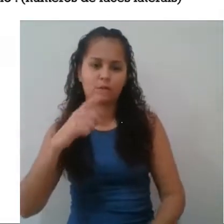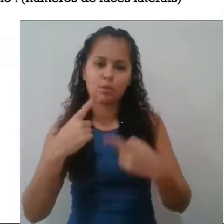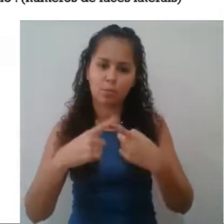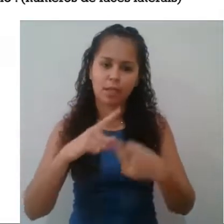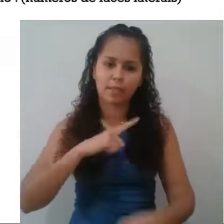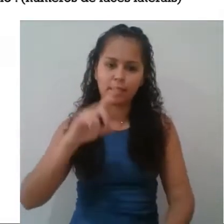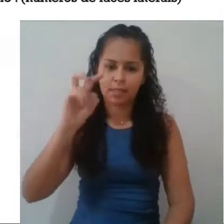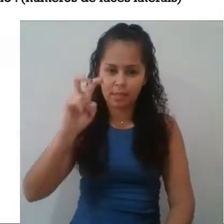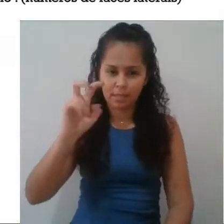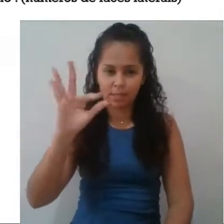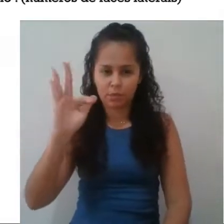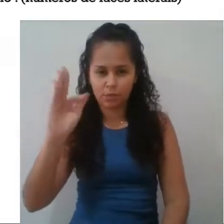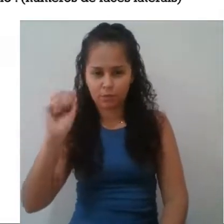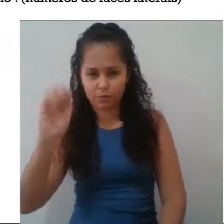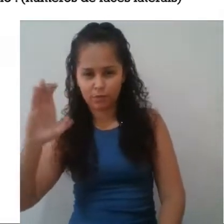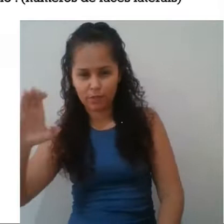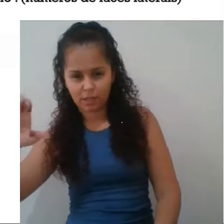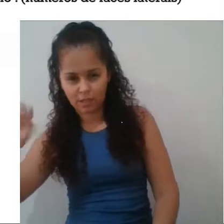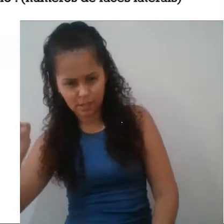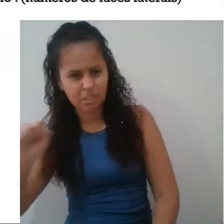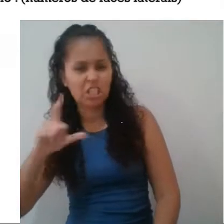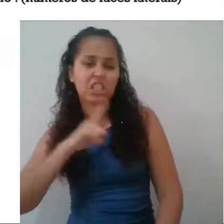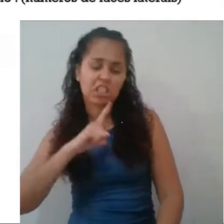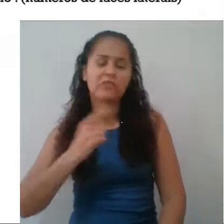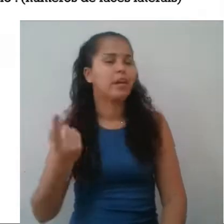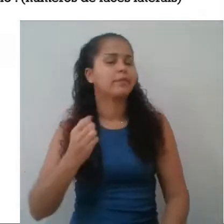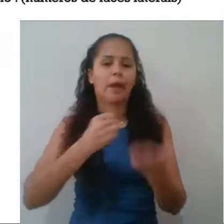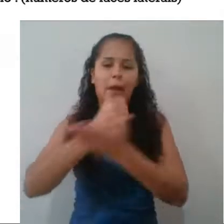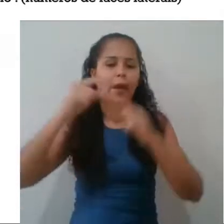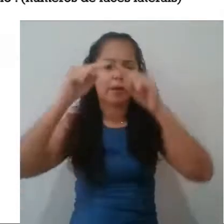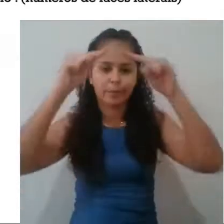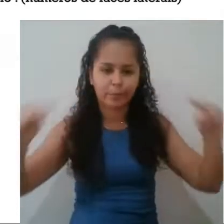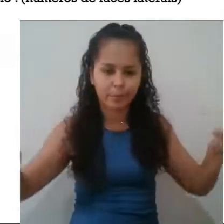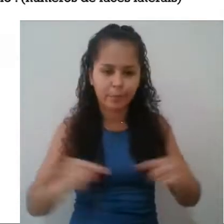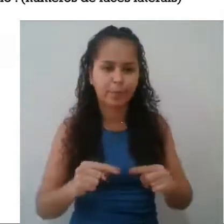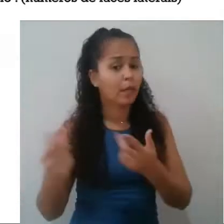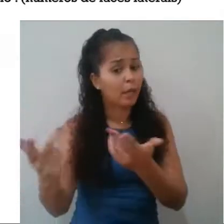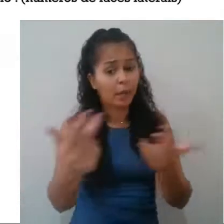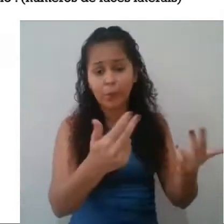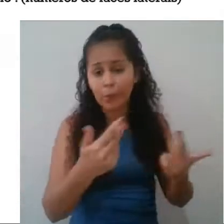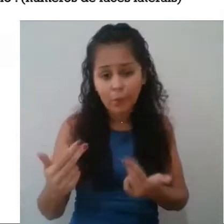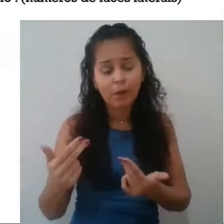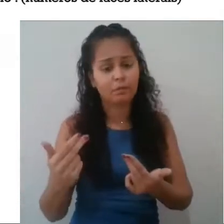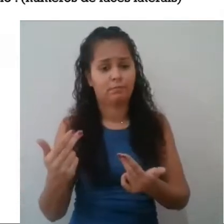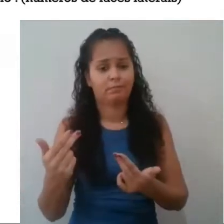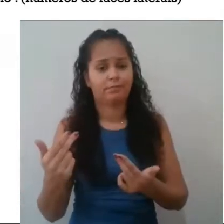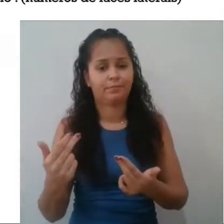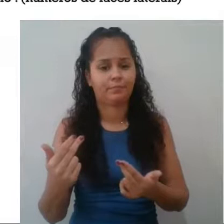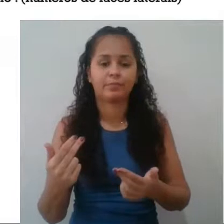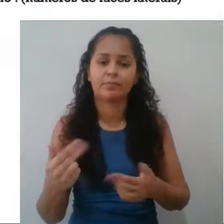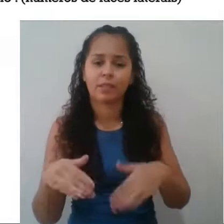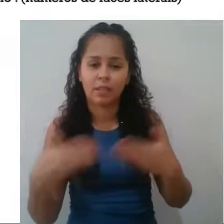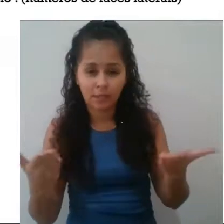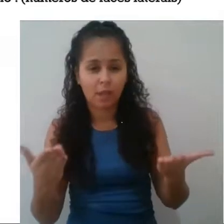faces laterais. Se tivesse uma base triangular, a gente usa a mesma ideia. Vai fazer com que o tronco